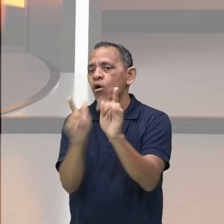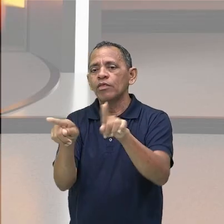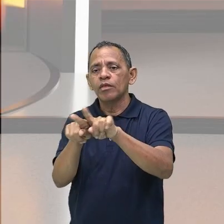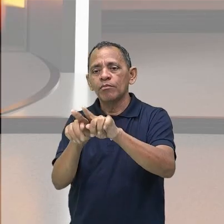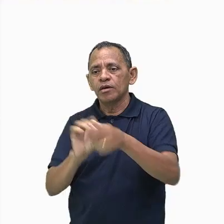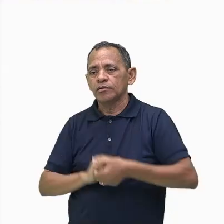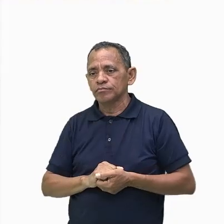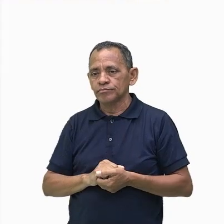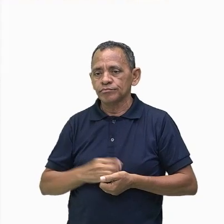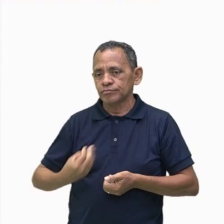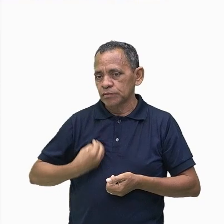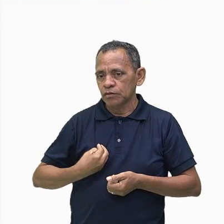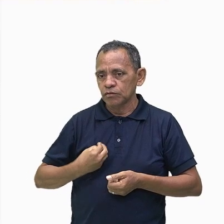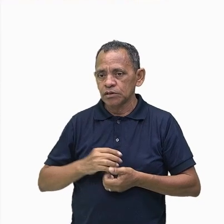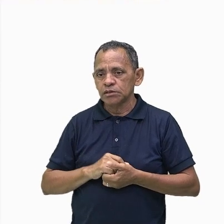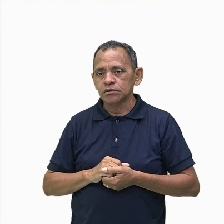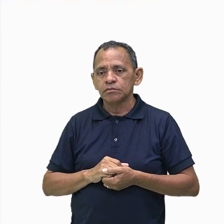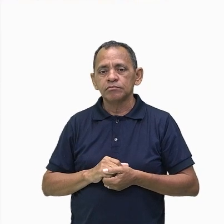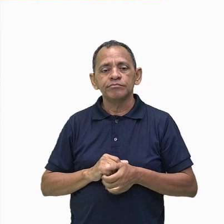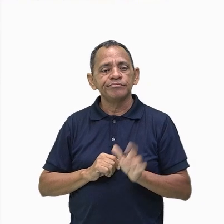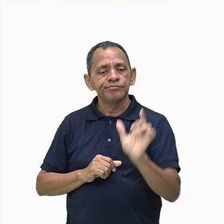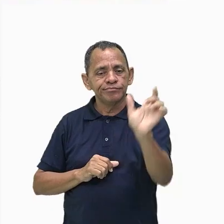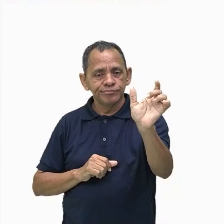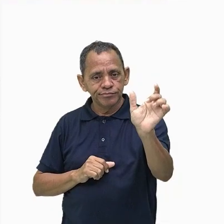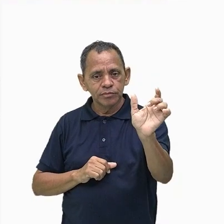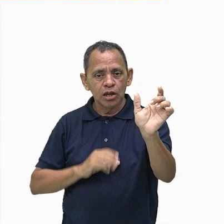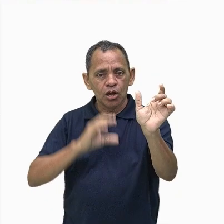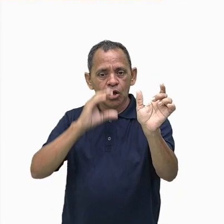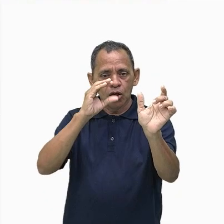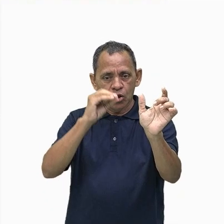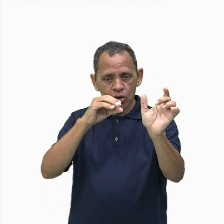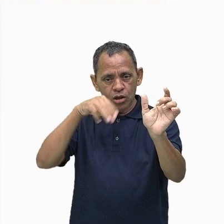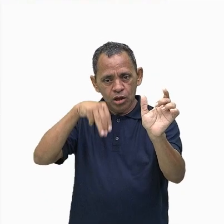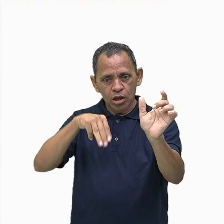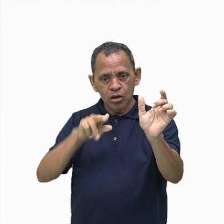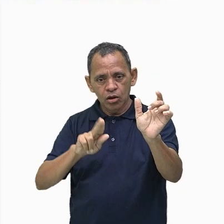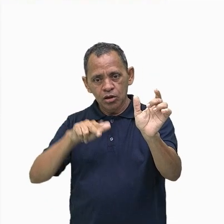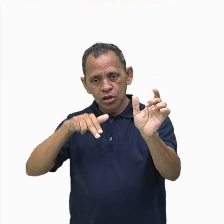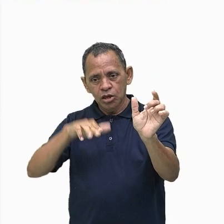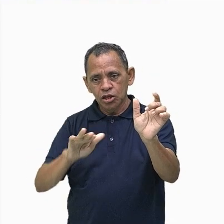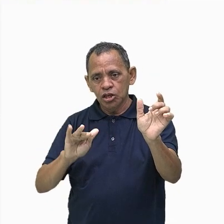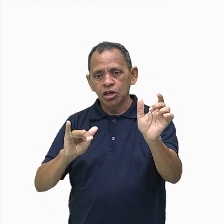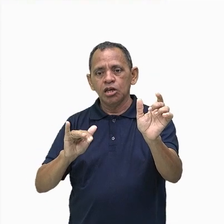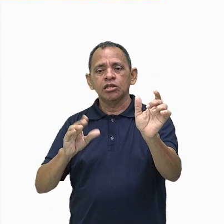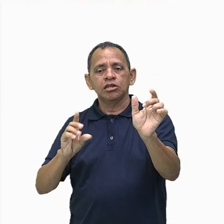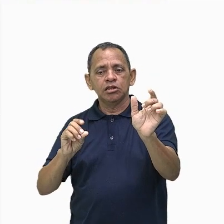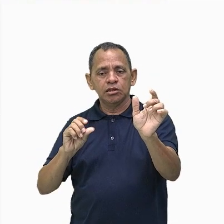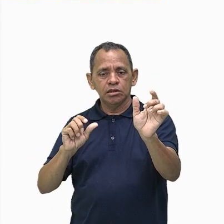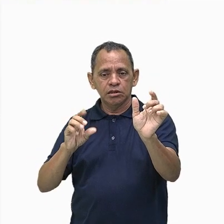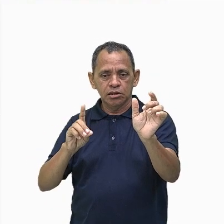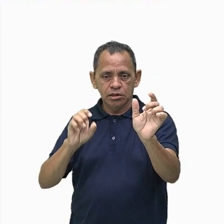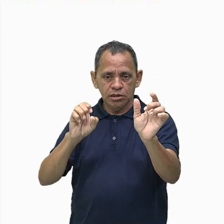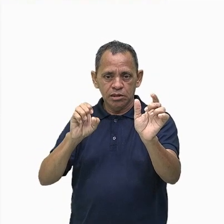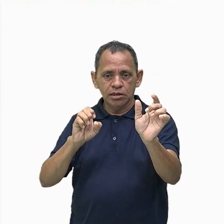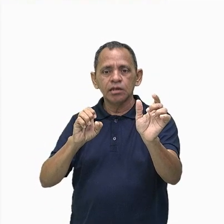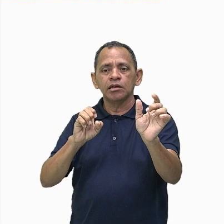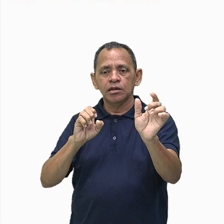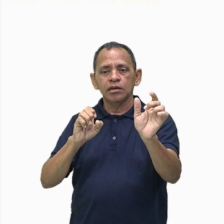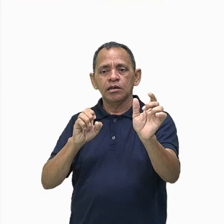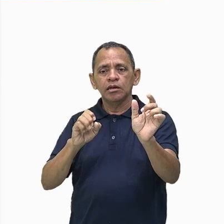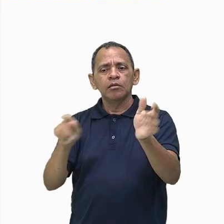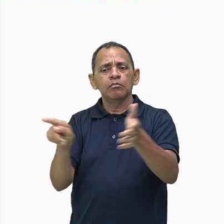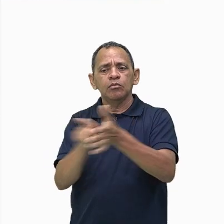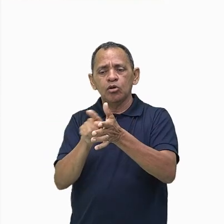a terminologia, né, gente, de comunidade é bastante vinculada ao quê? À área rural, tá? E